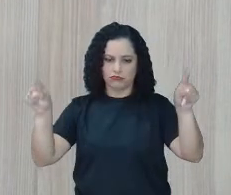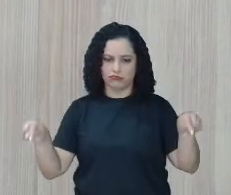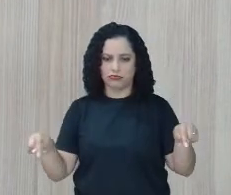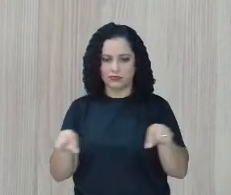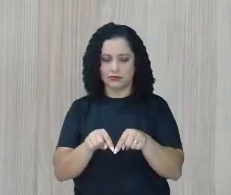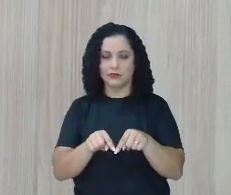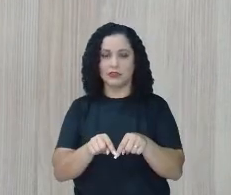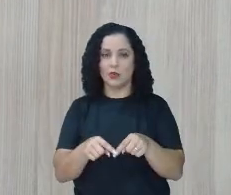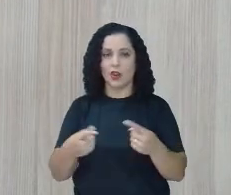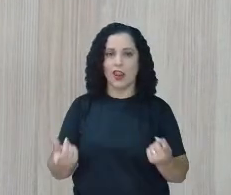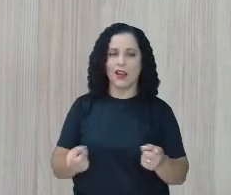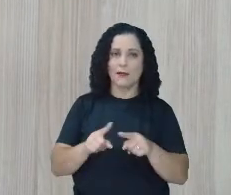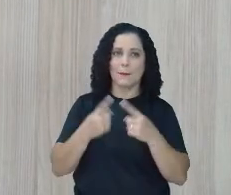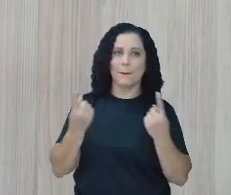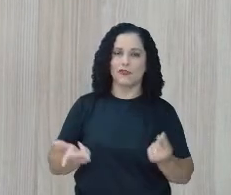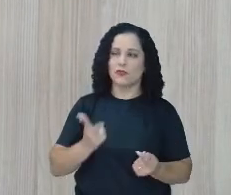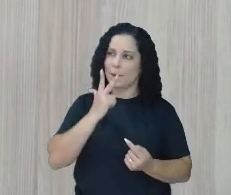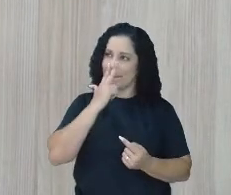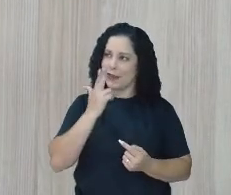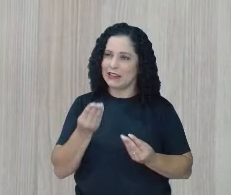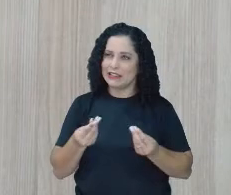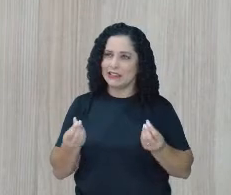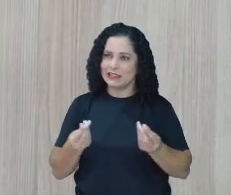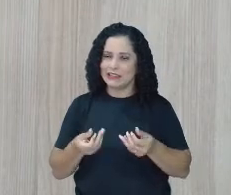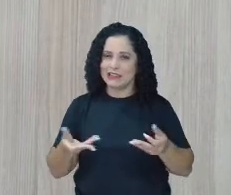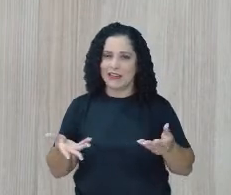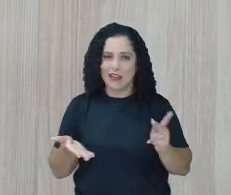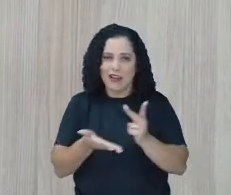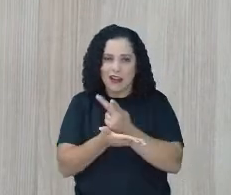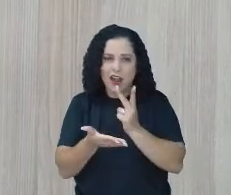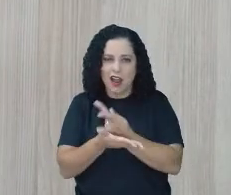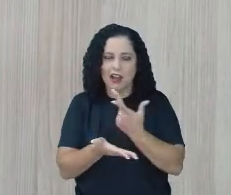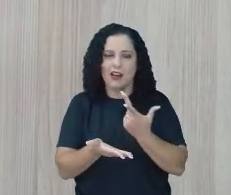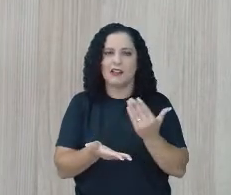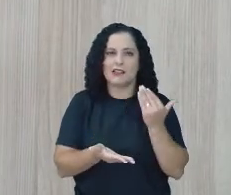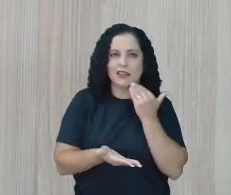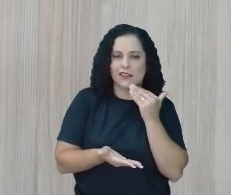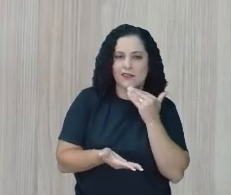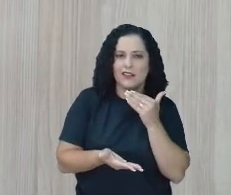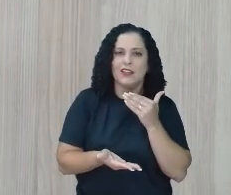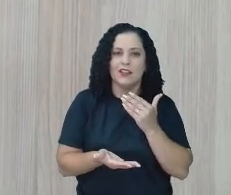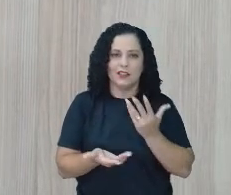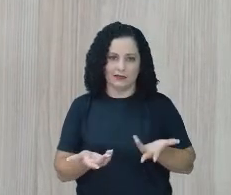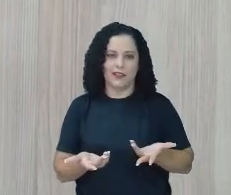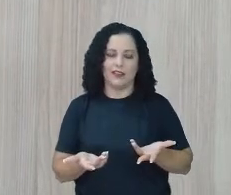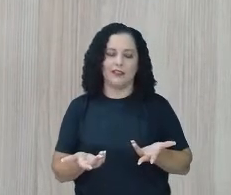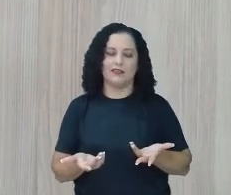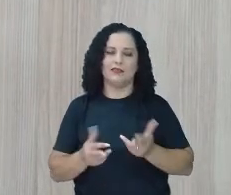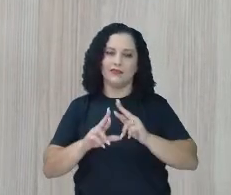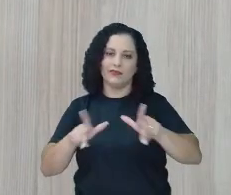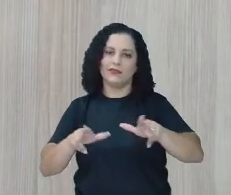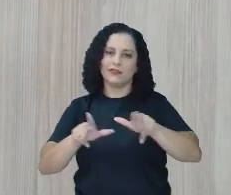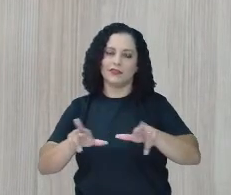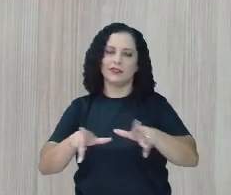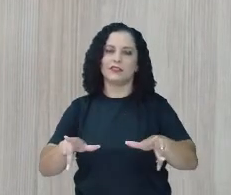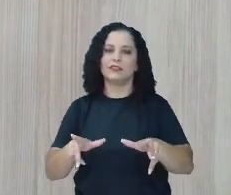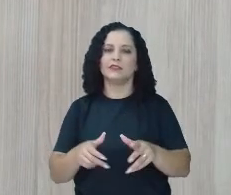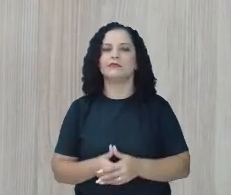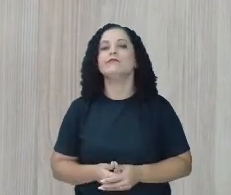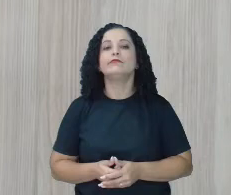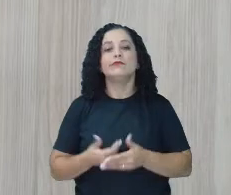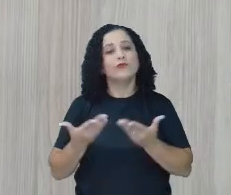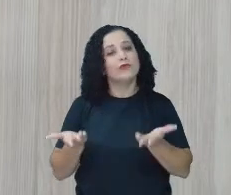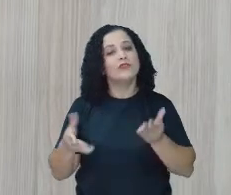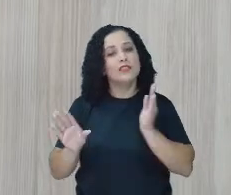sólido geométrico, sendo que ele não é regular, certo? Ele não é convexo, como a gente chama, tá bom? Então, para